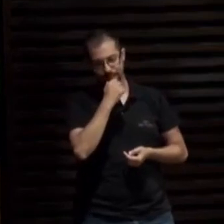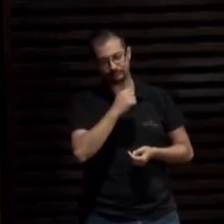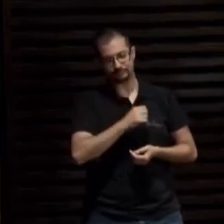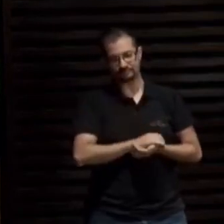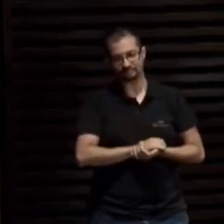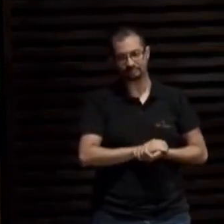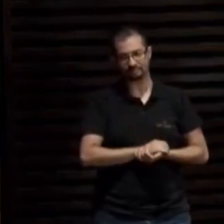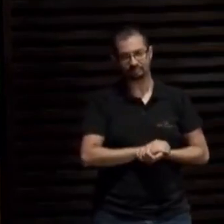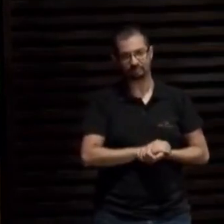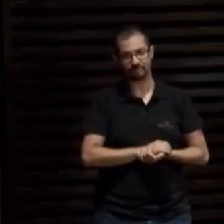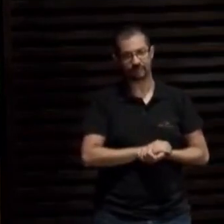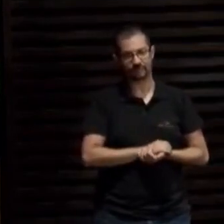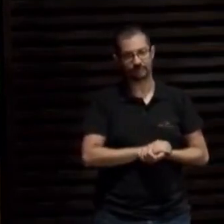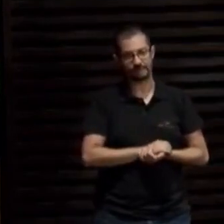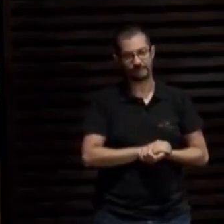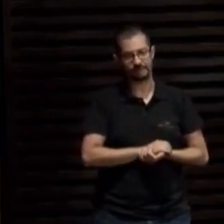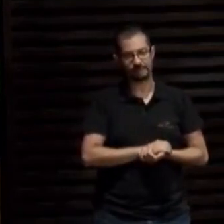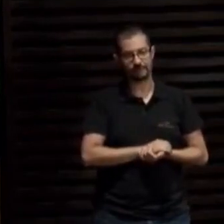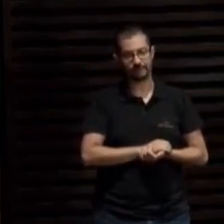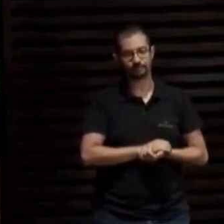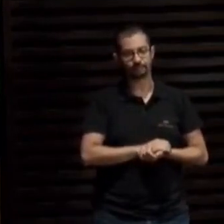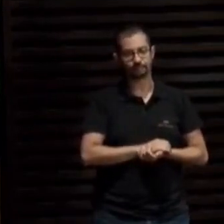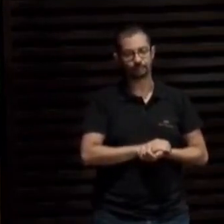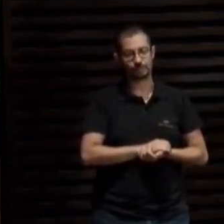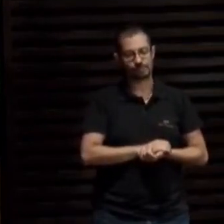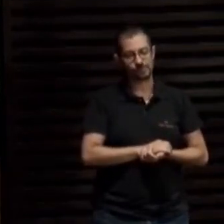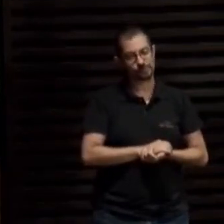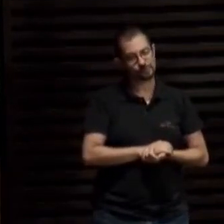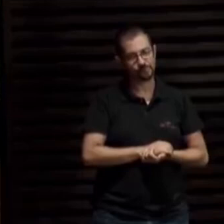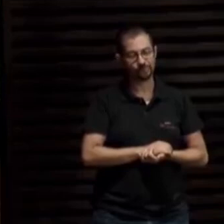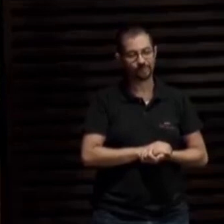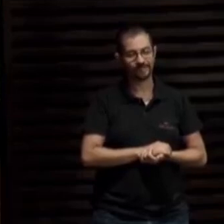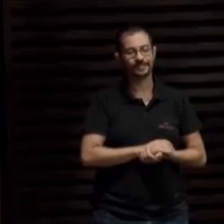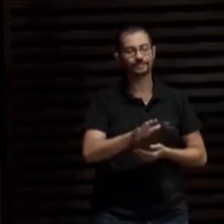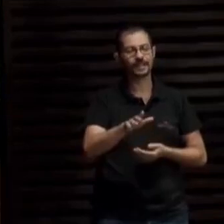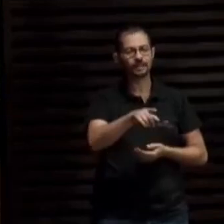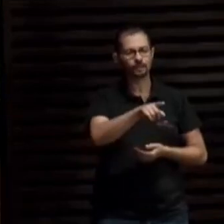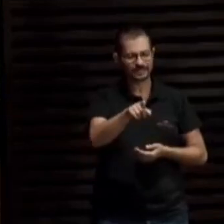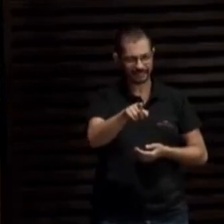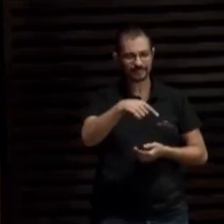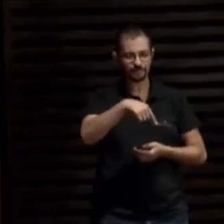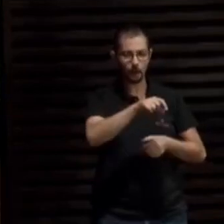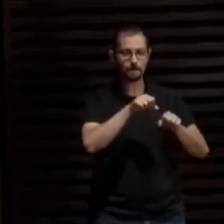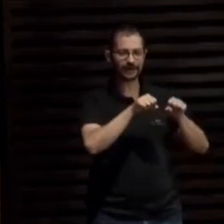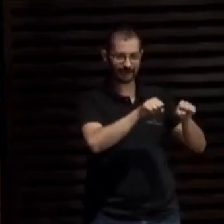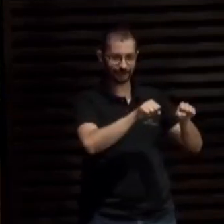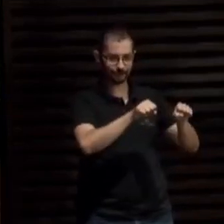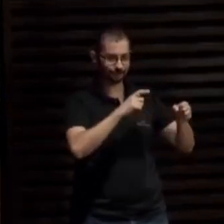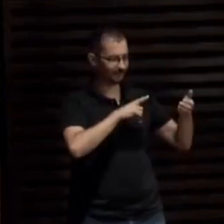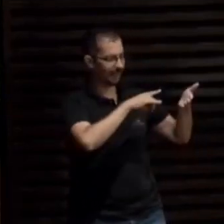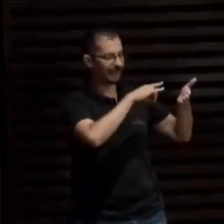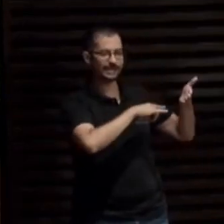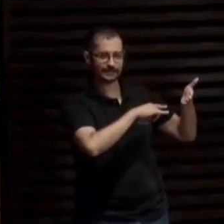que compradores de supermercado. Levamos uma lista detalhada de itens